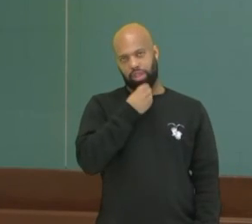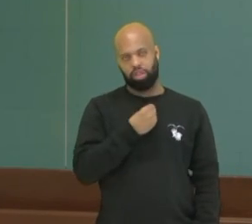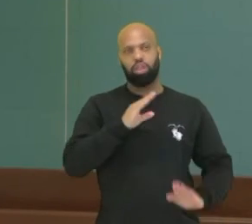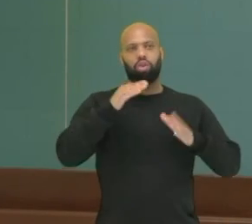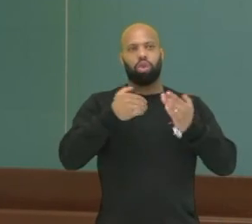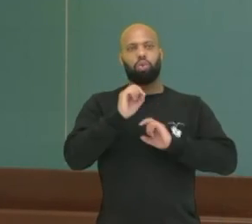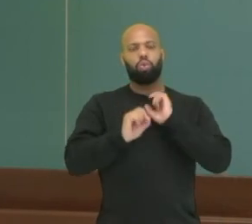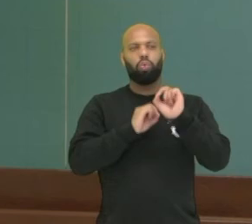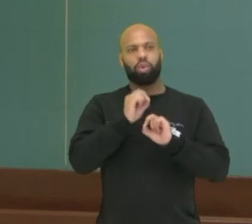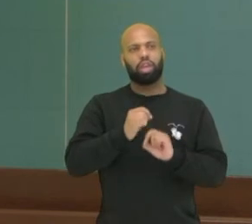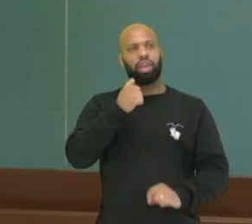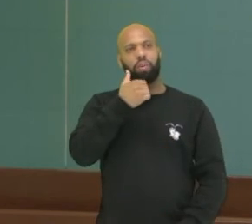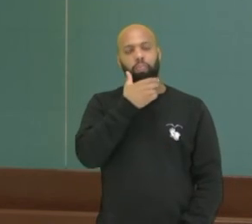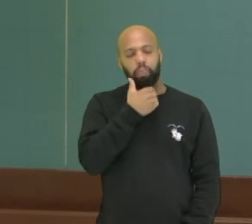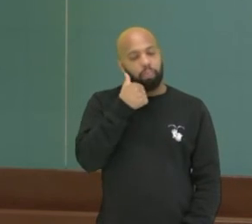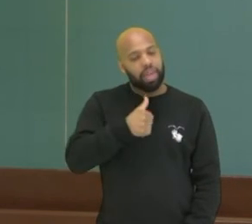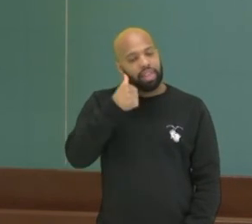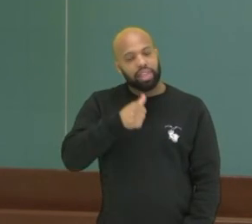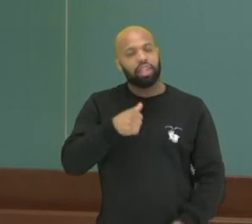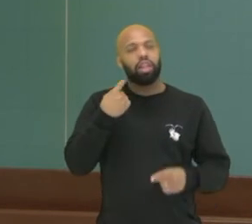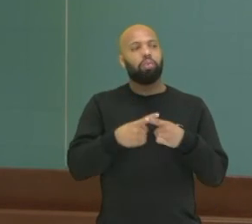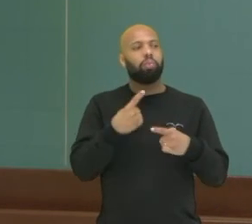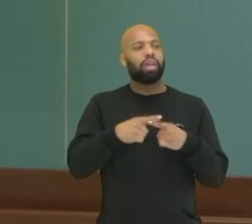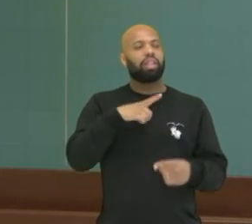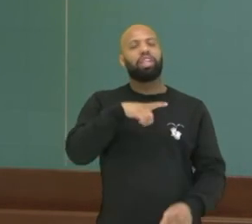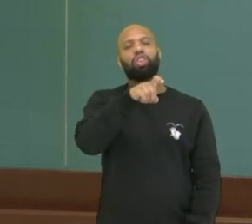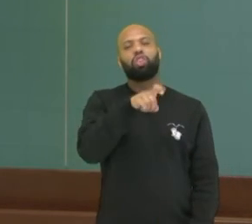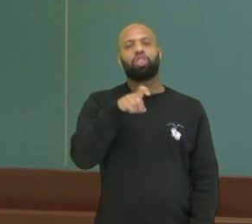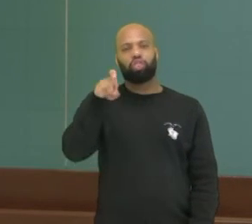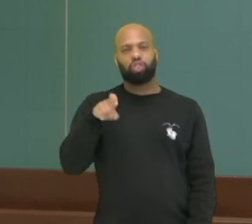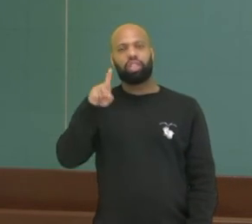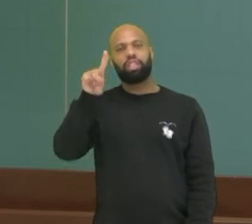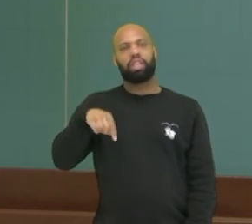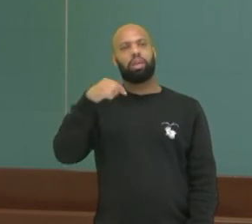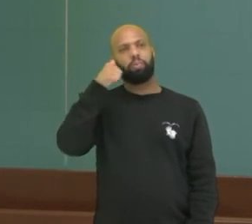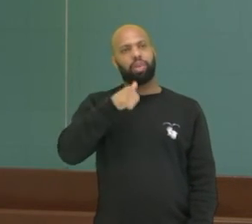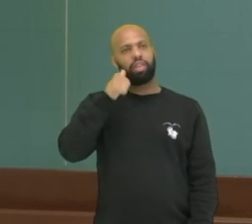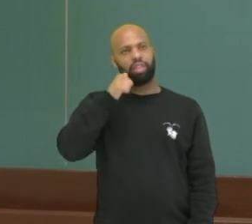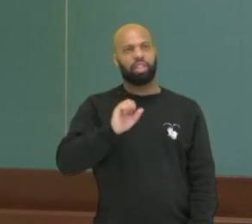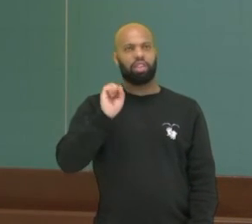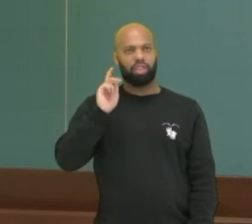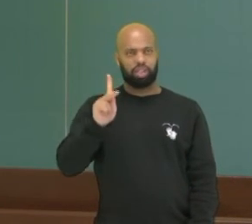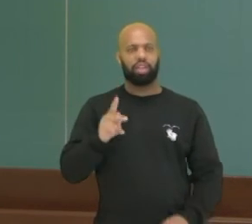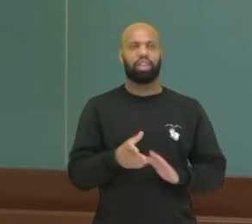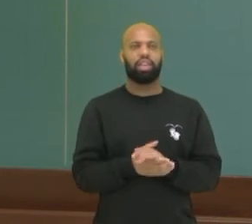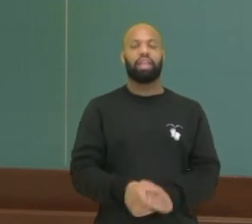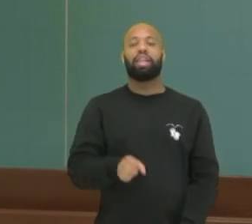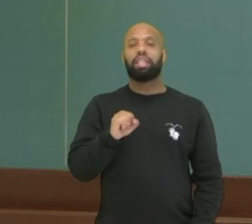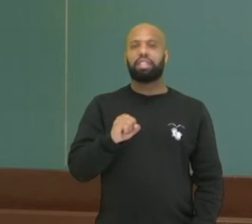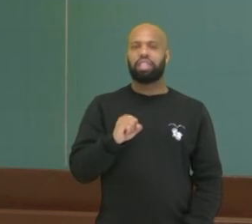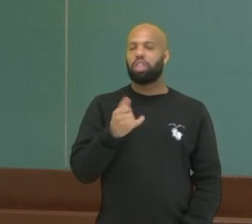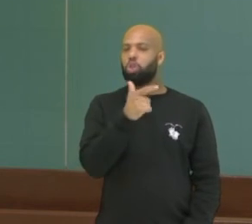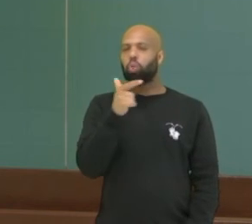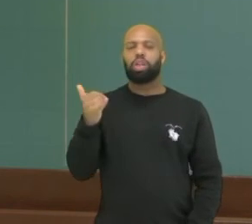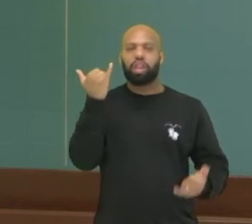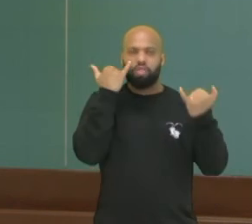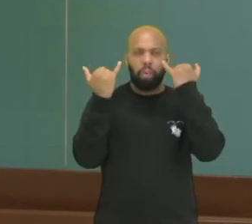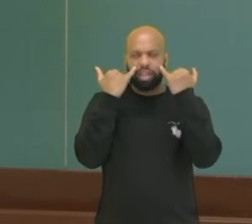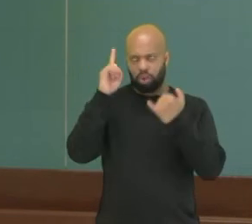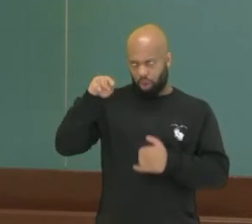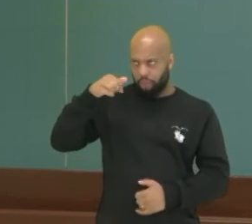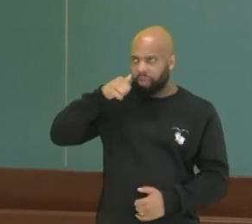uma menina, temos X e X, ok? Então, se eu não tivesse escrito ali para